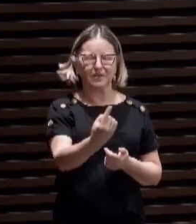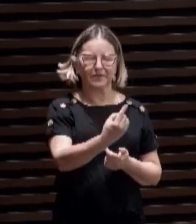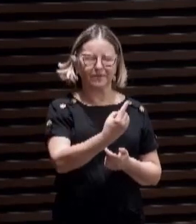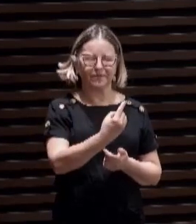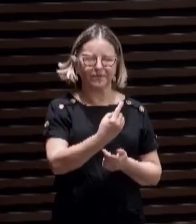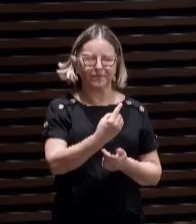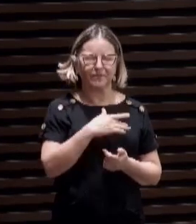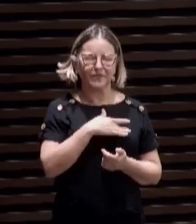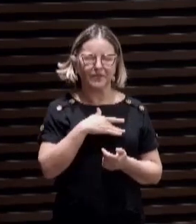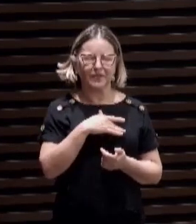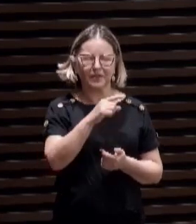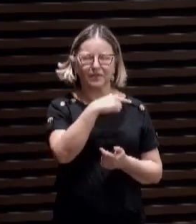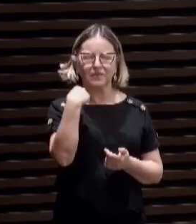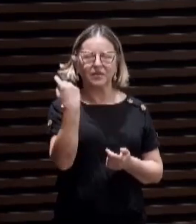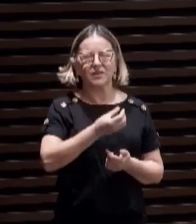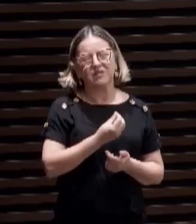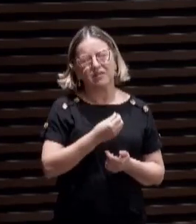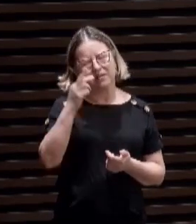Tem misericórdia de nossas vidas, Senhor.